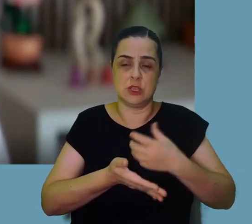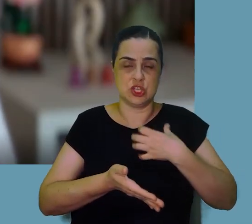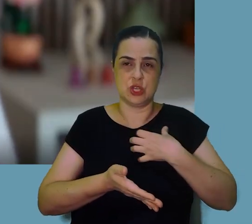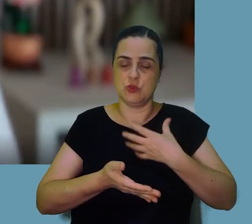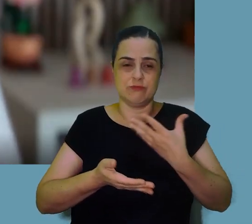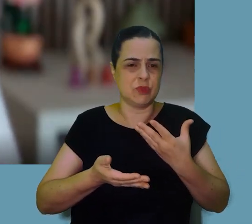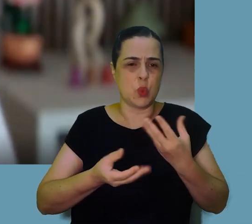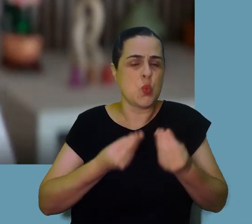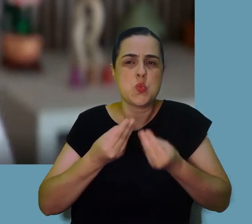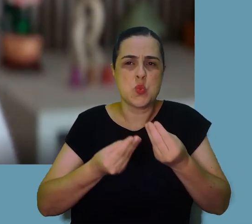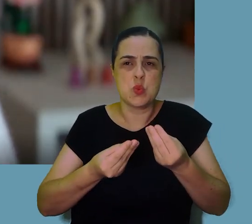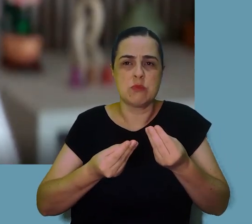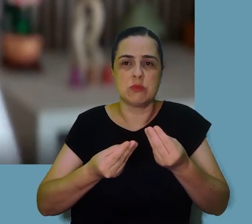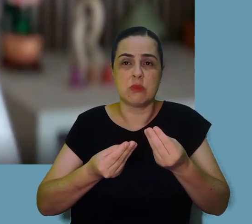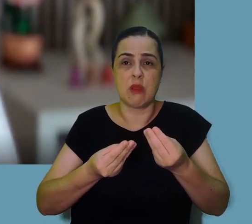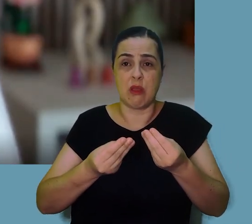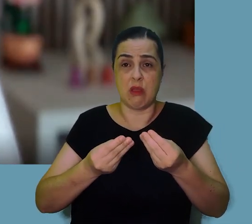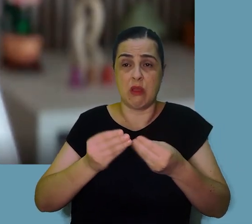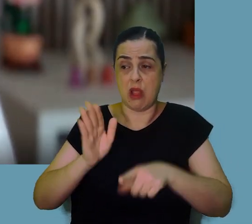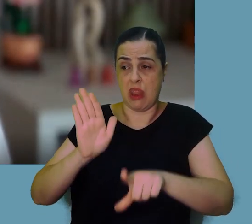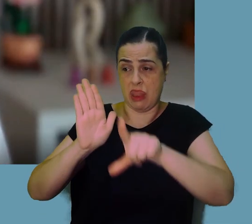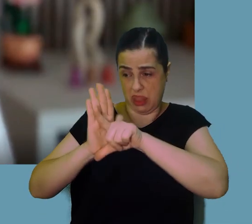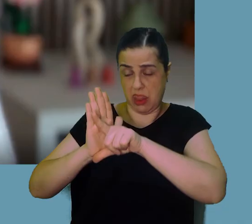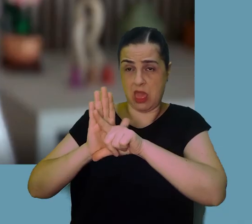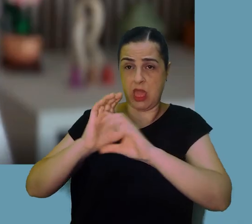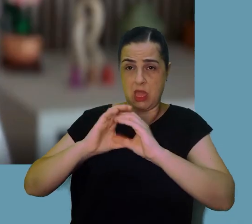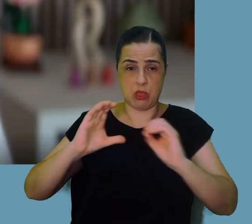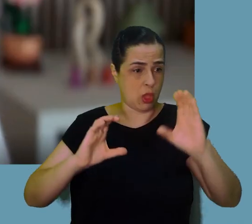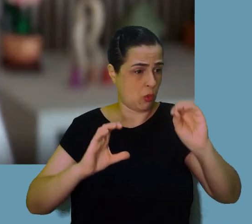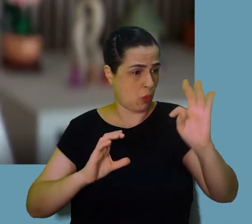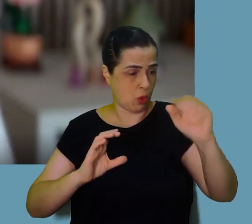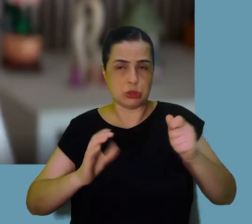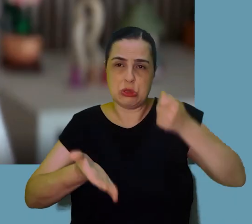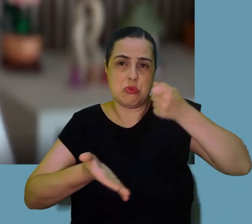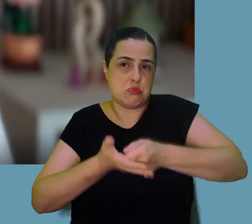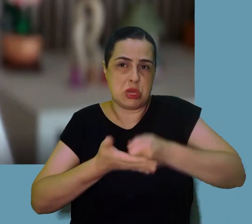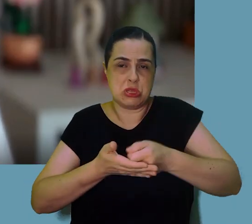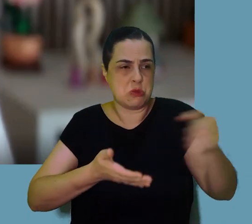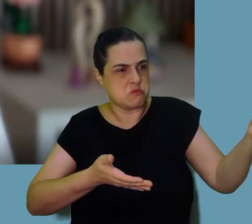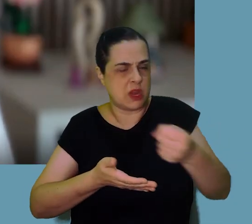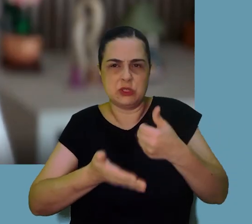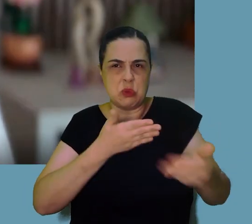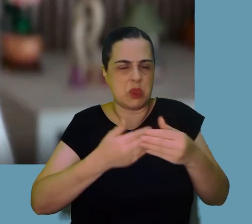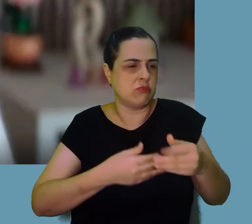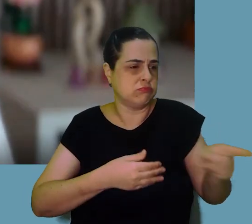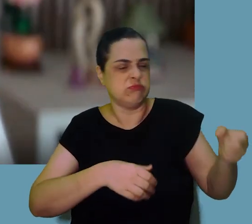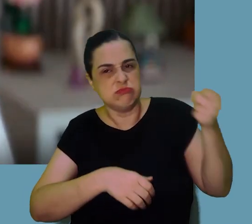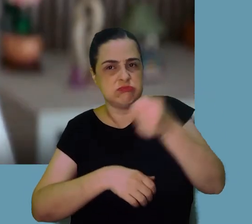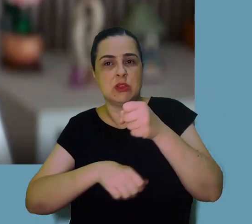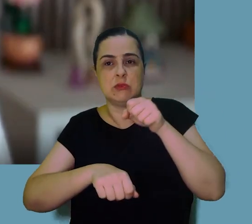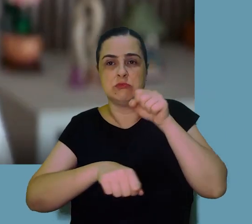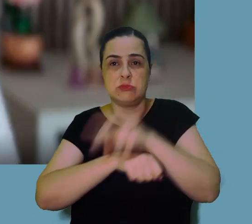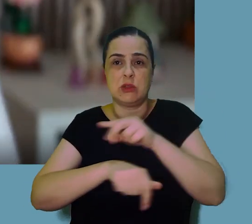de fazer para cumprir simplesmente a cota, a legislação, e esquece, eu acho que de olhar essa